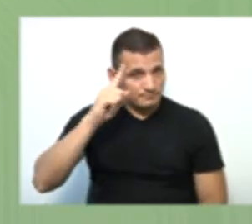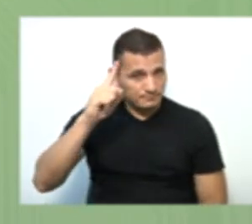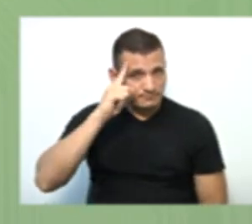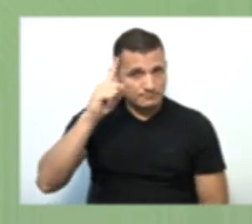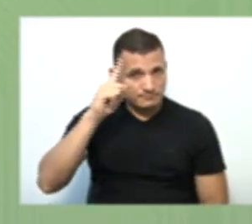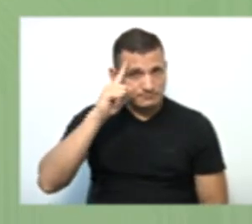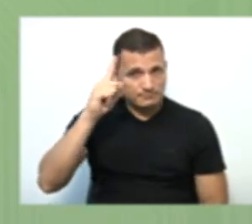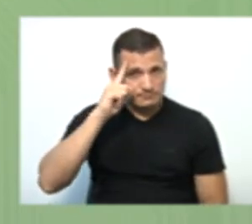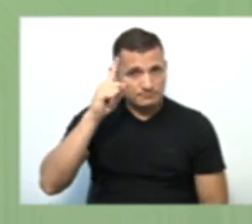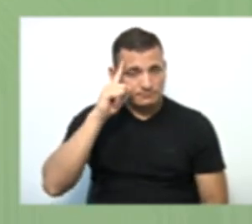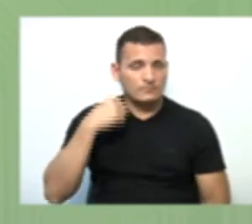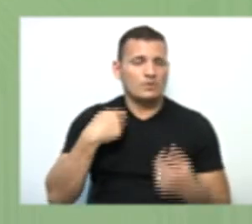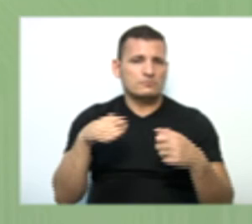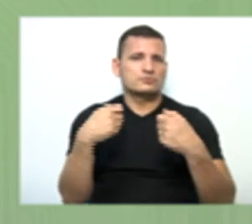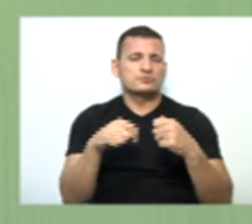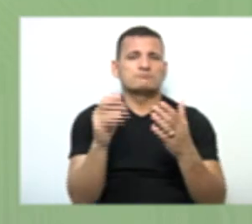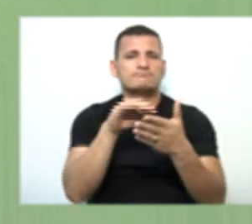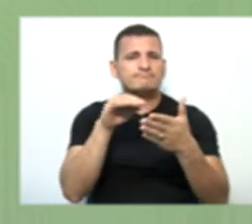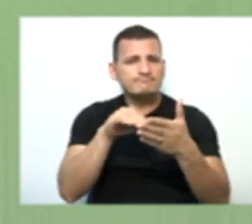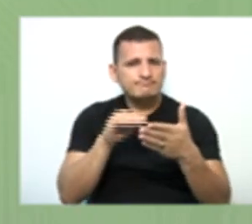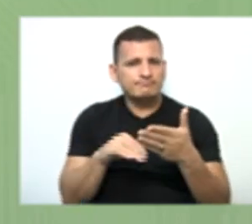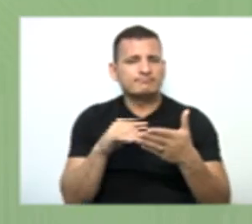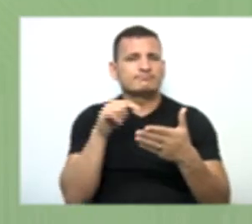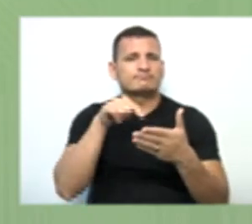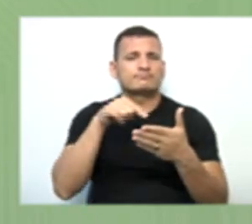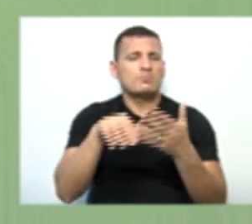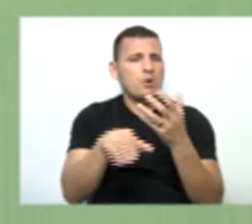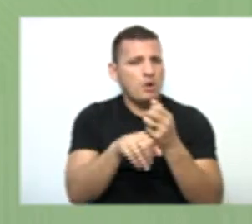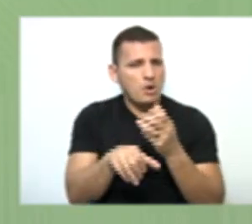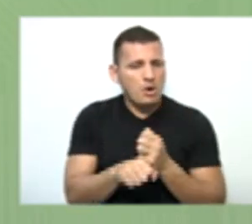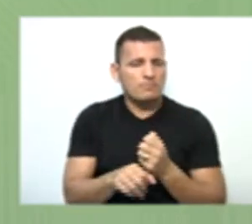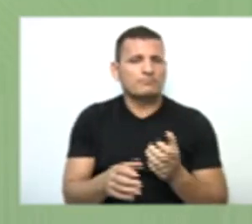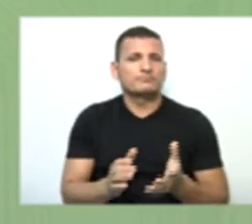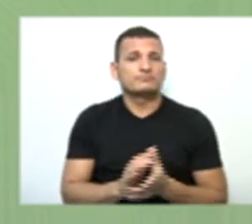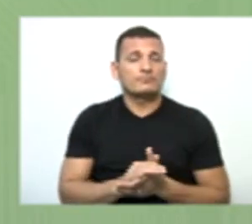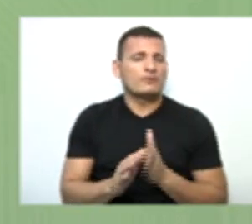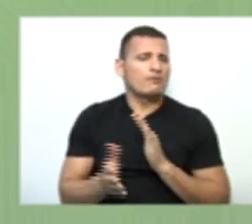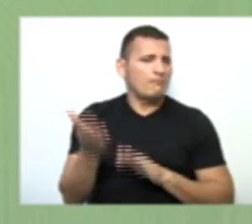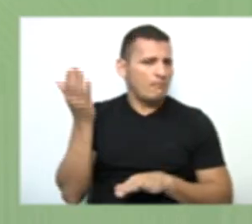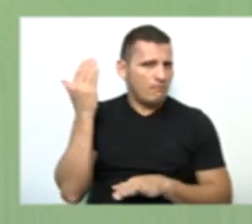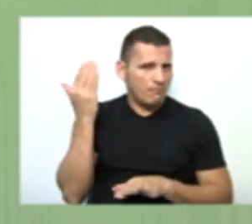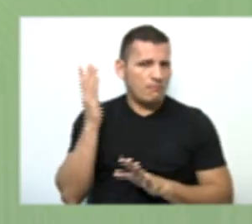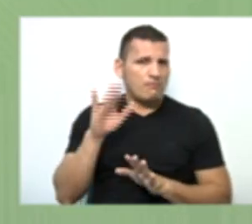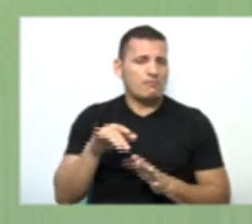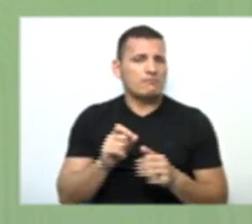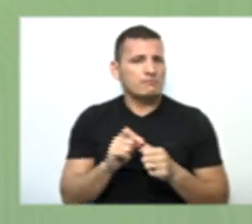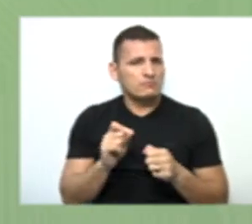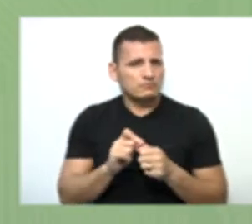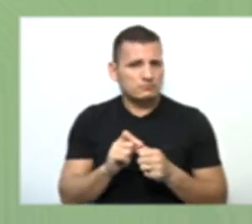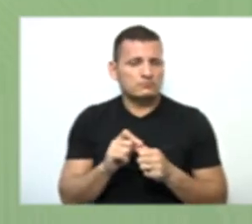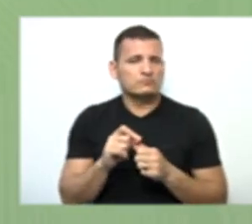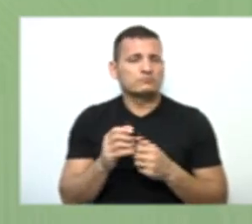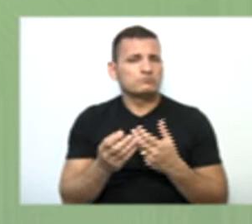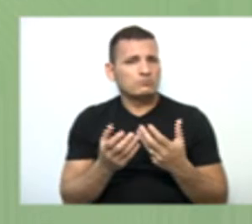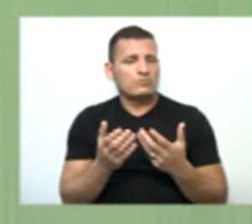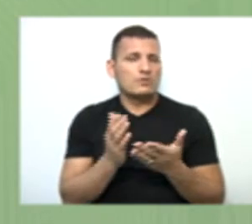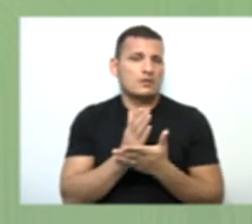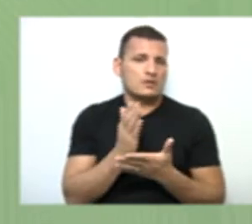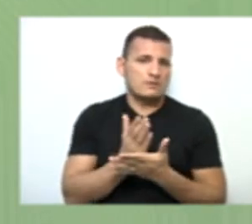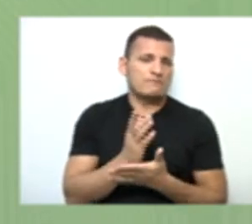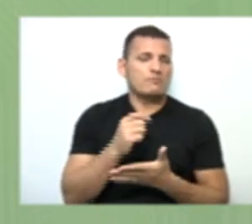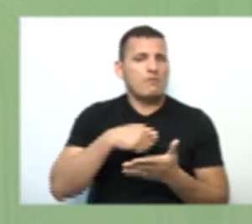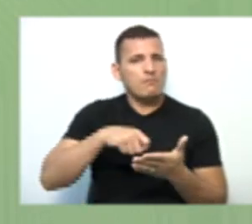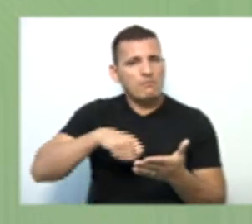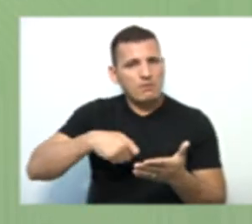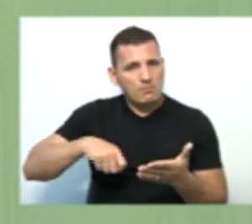diariamente eu devo efetuar os lançamentos contábeis. Antigamente isso era feito em livros manuscritos,